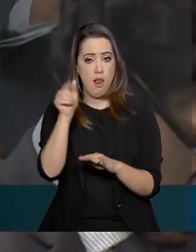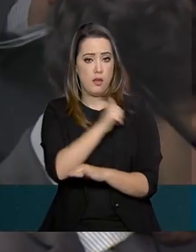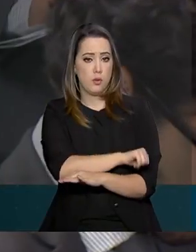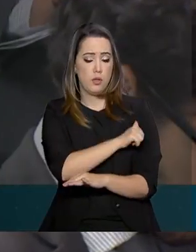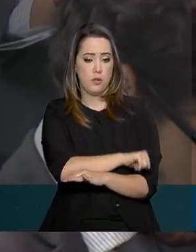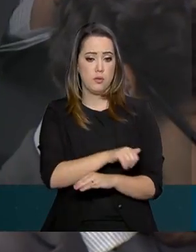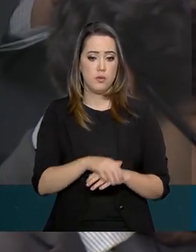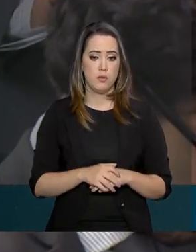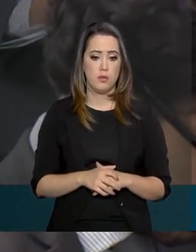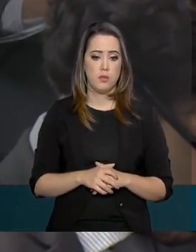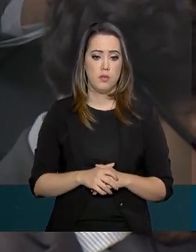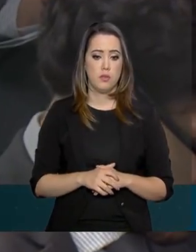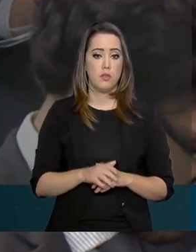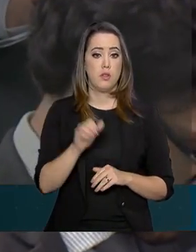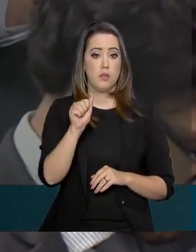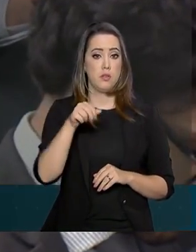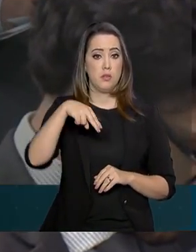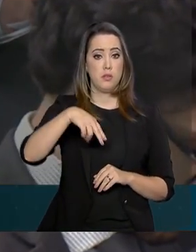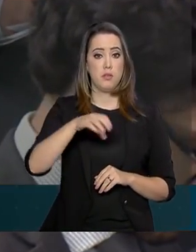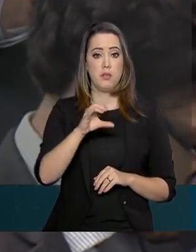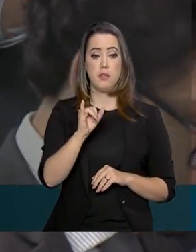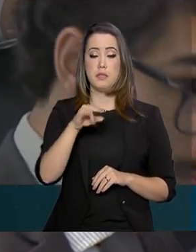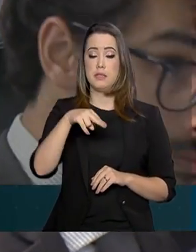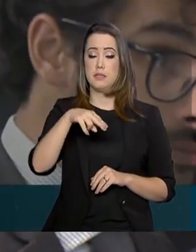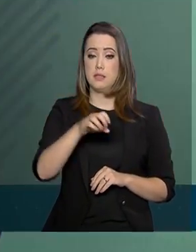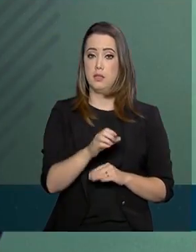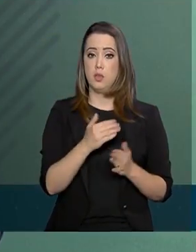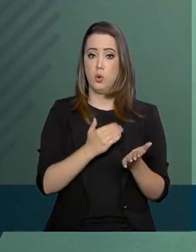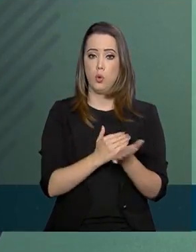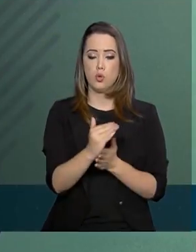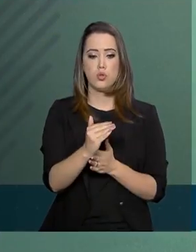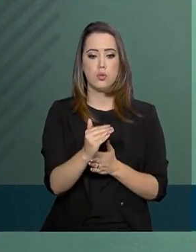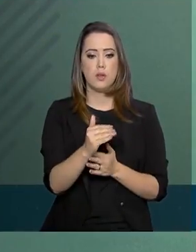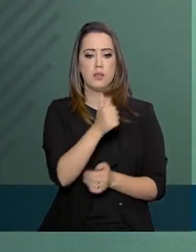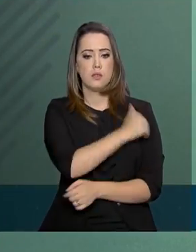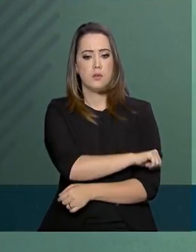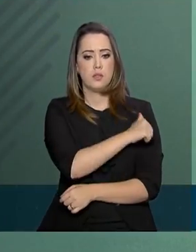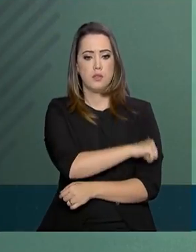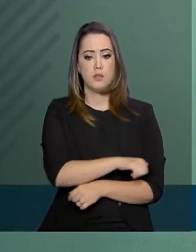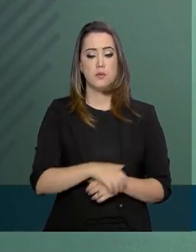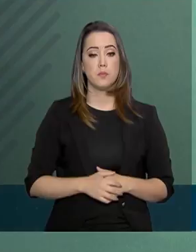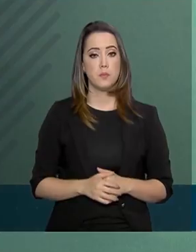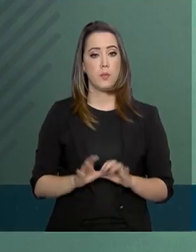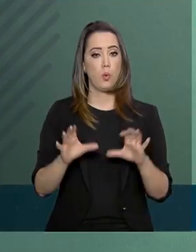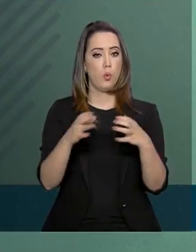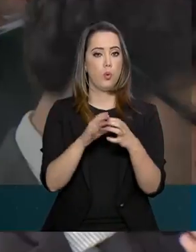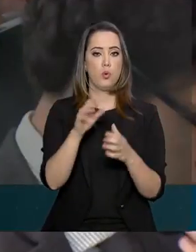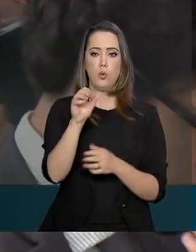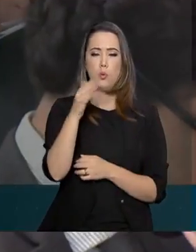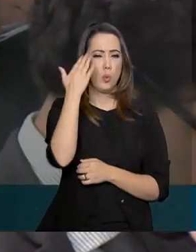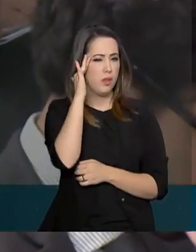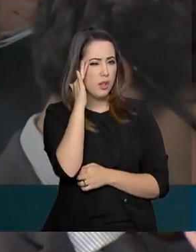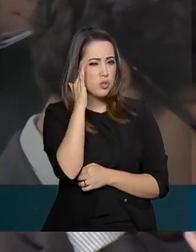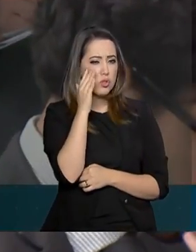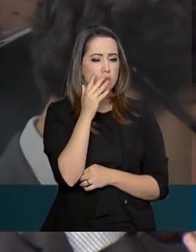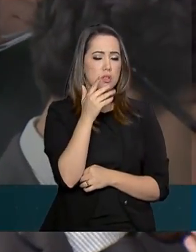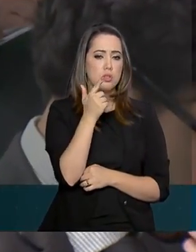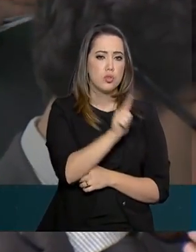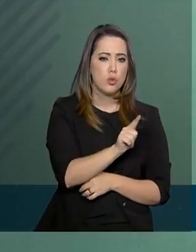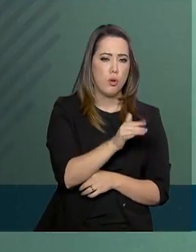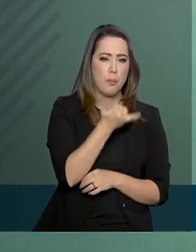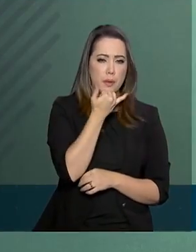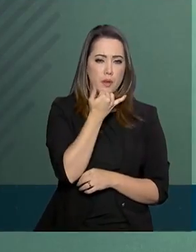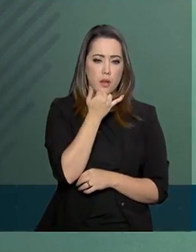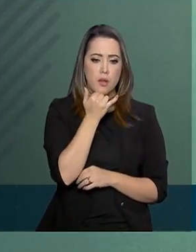que o que para quem assim continuasse no rio de janeiro não compreendi desculpe para que a ancine continuar pois não pois